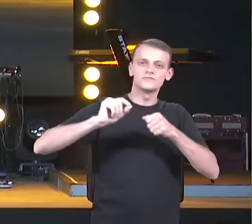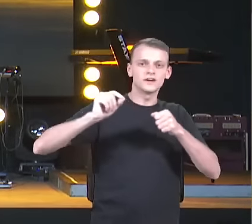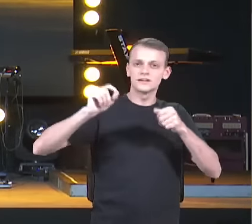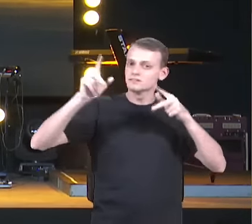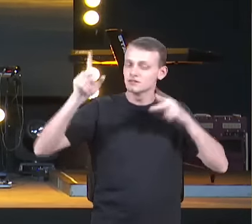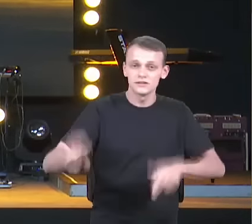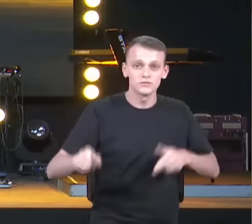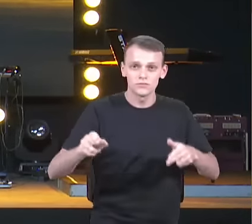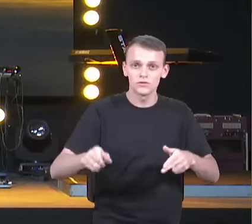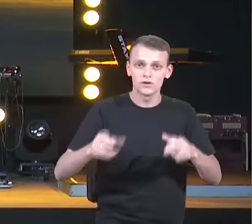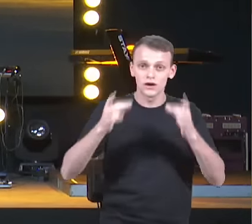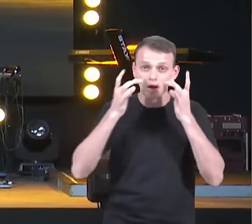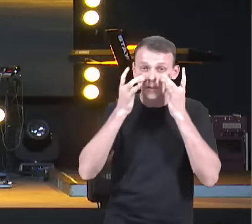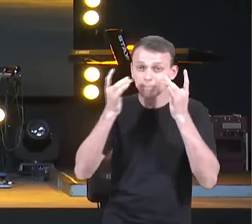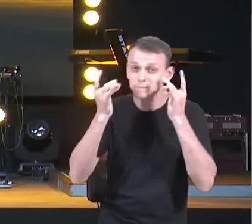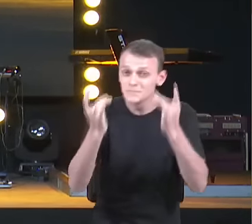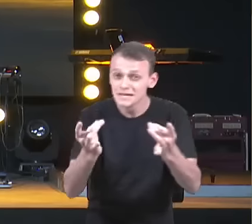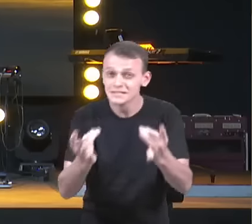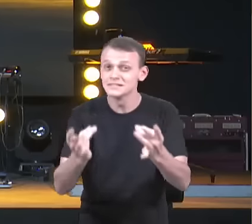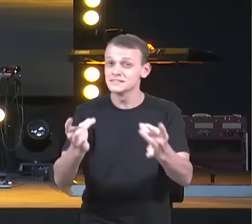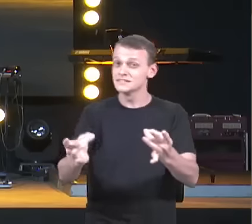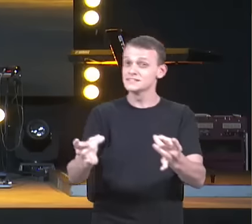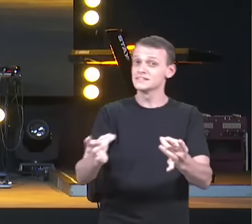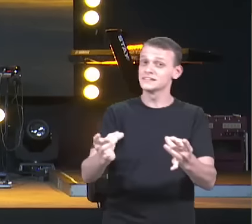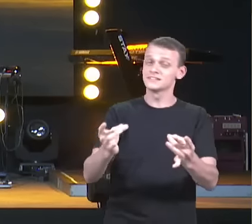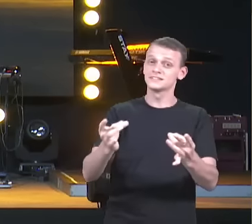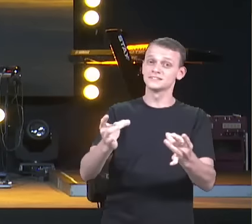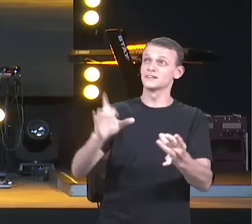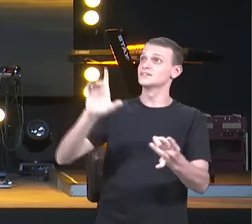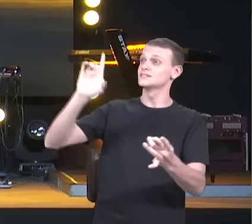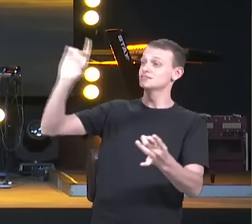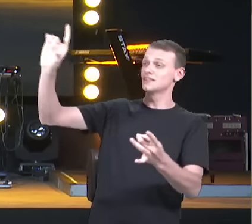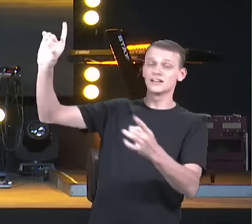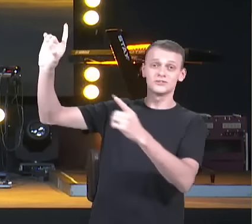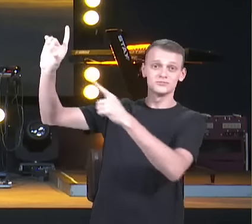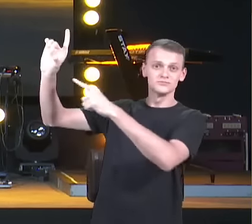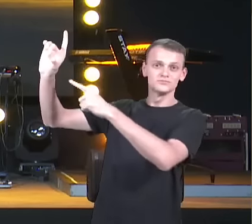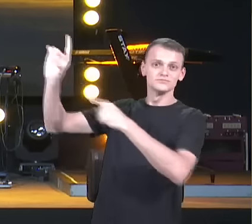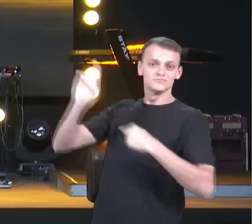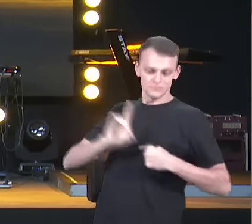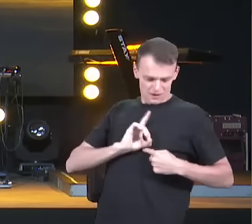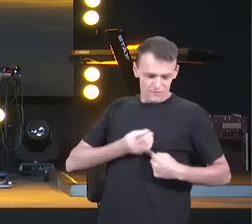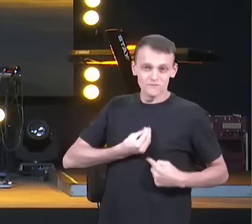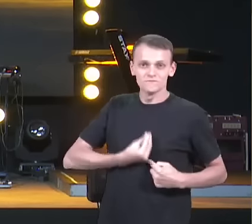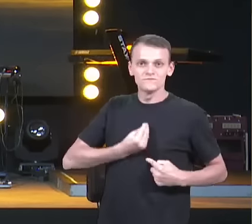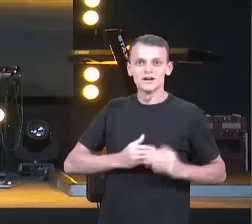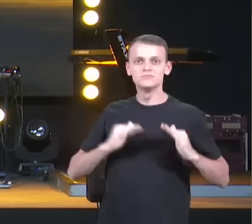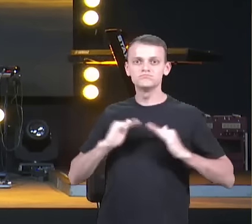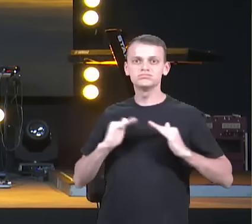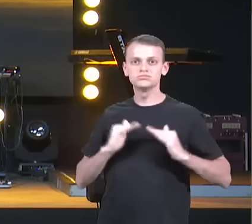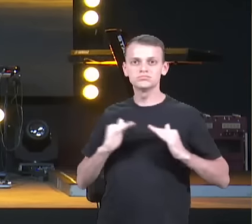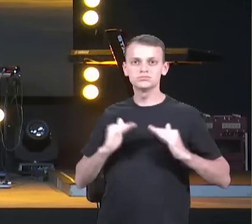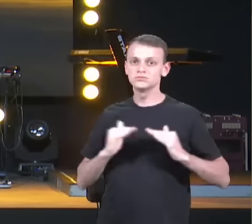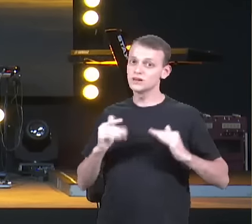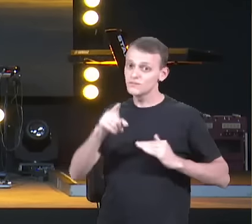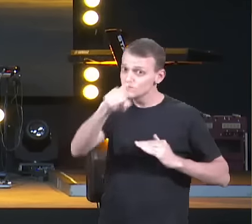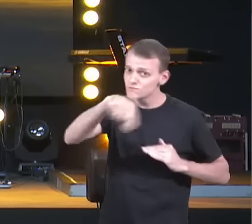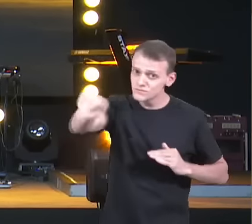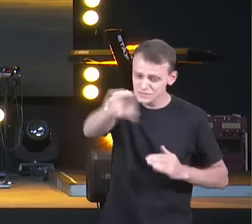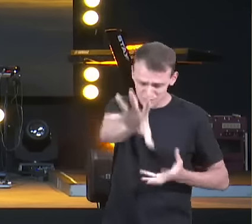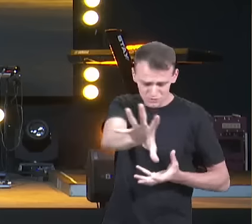prestem atenção no Deus que representamos. Somos reis e sacerdotes.